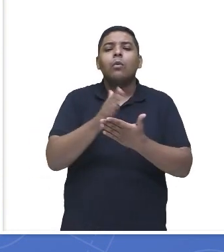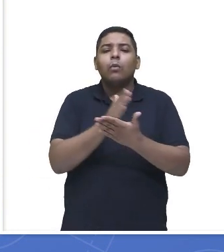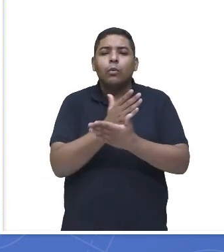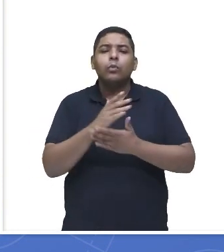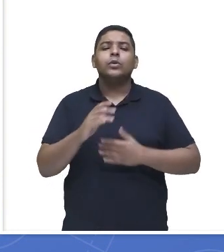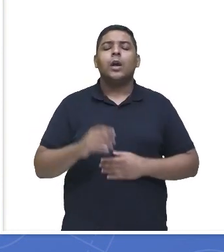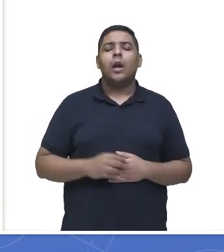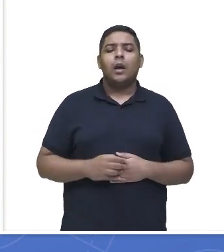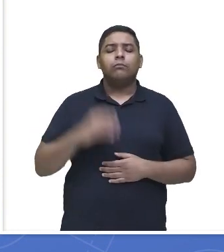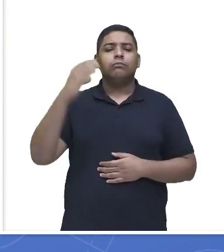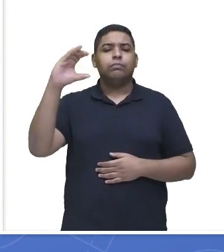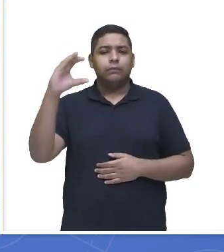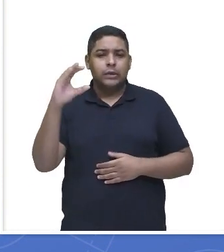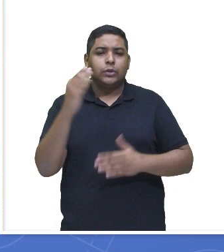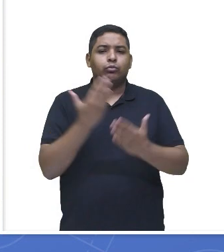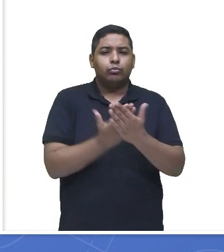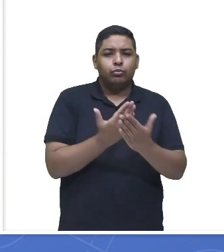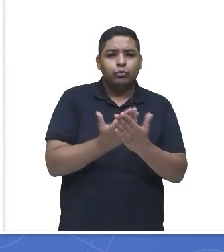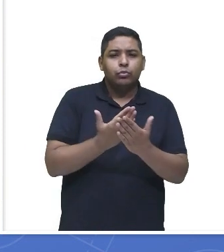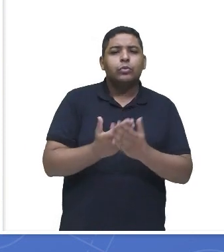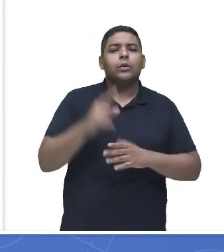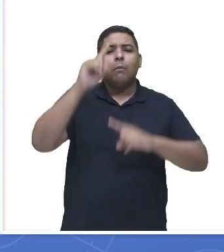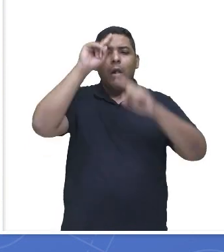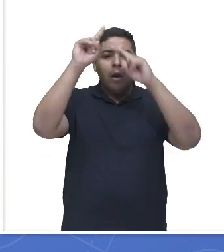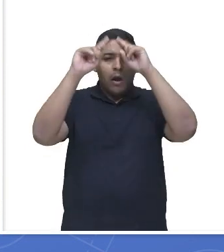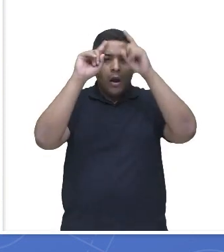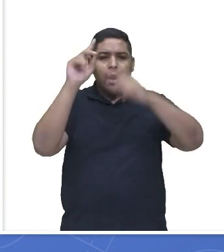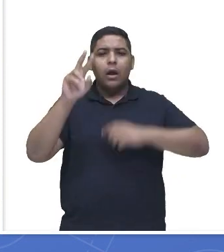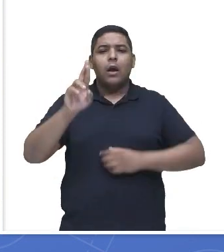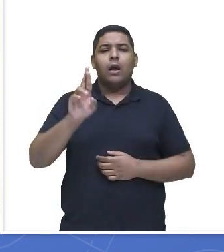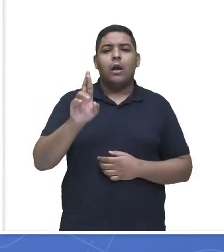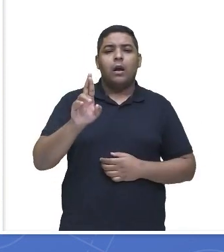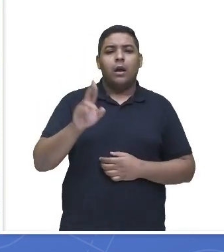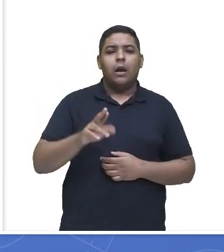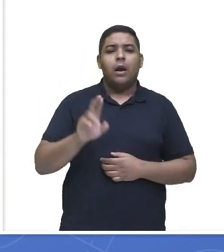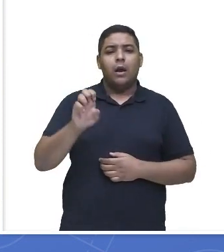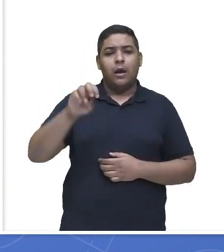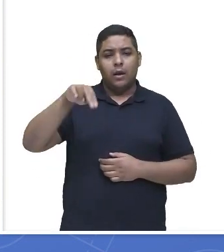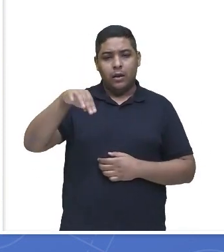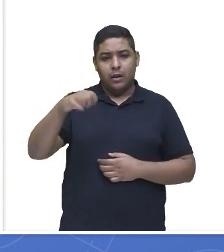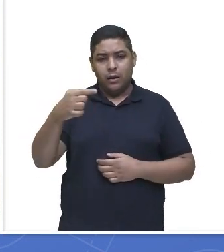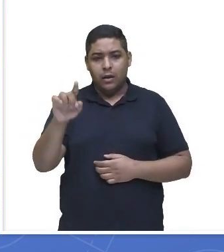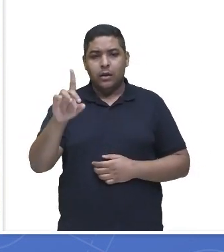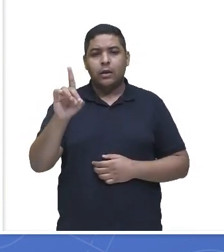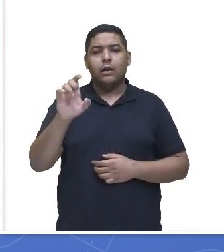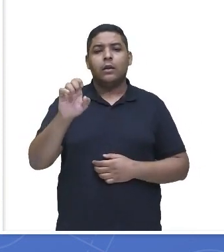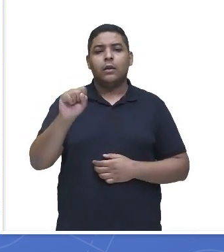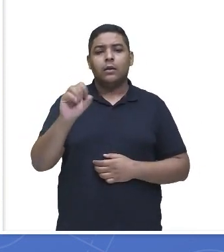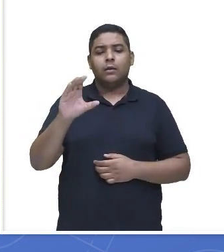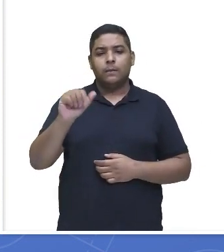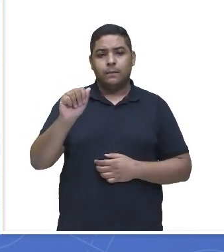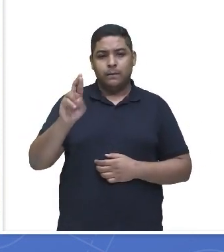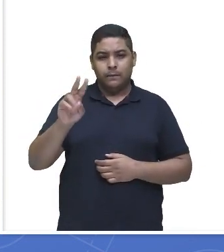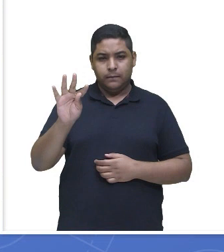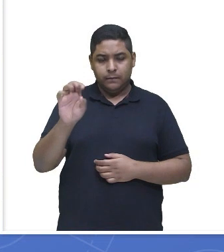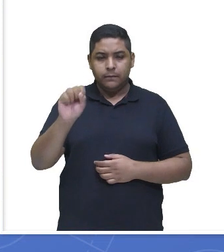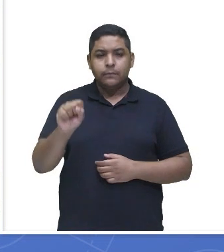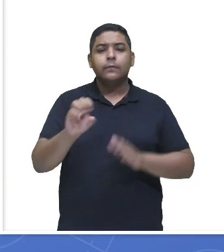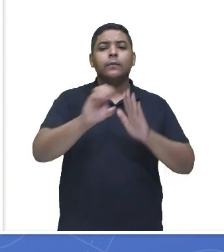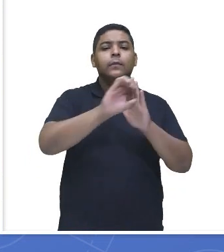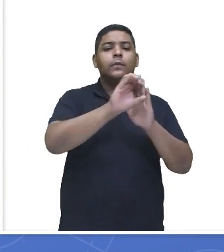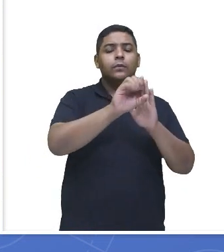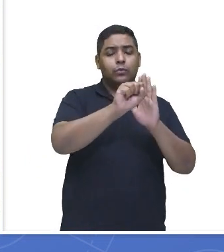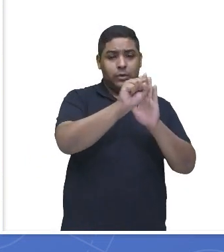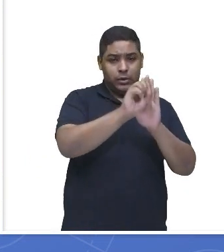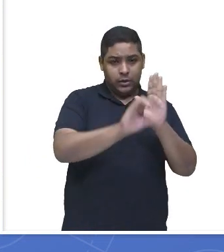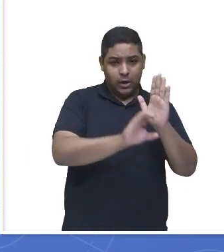da filosofia moderna aos pensamentos de René Descartes no século XVI. Perfeito aí? Olha só, então é